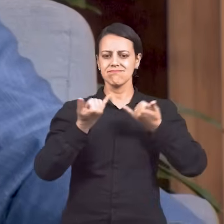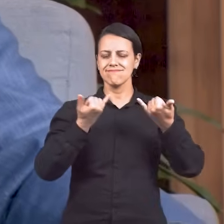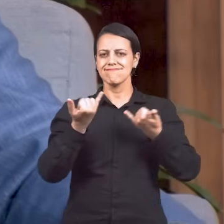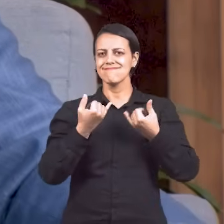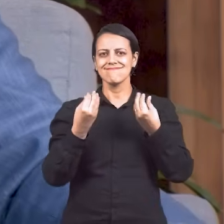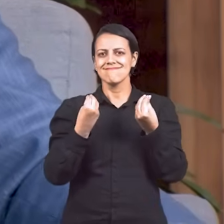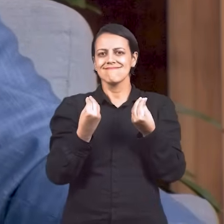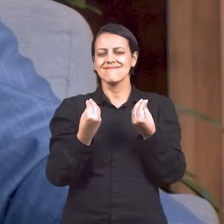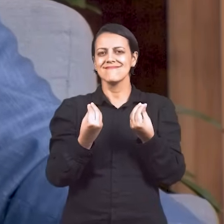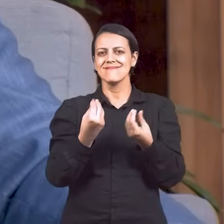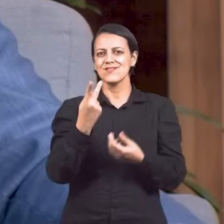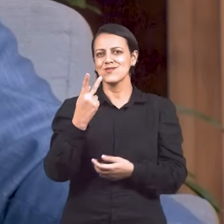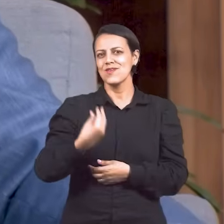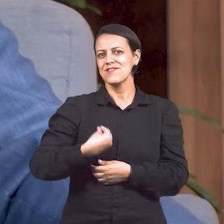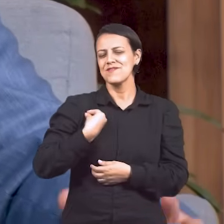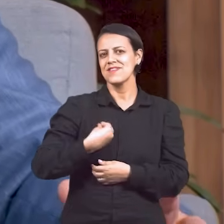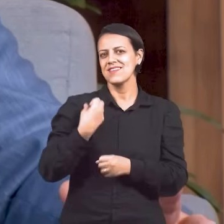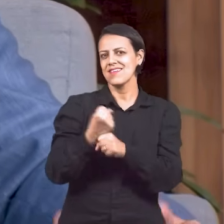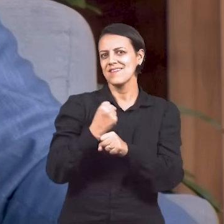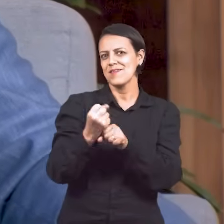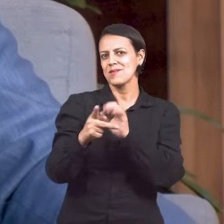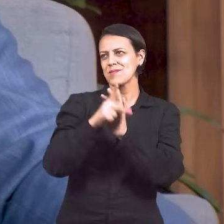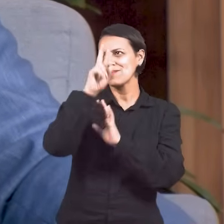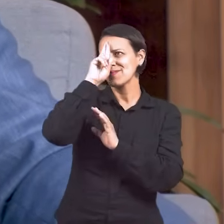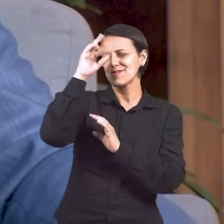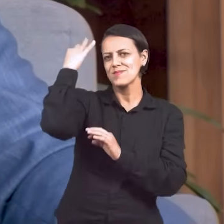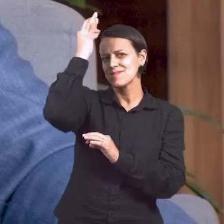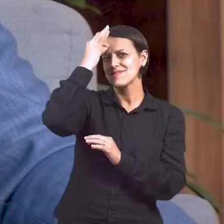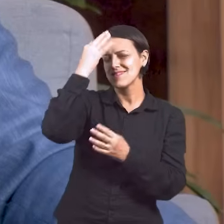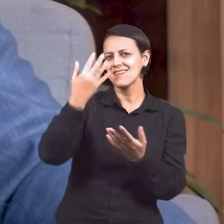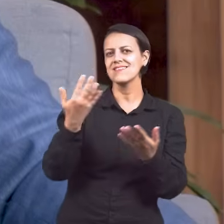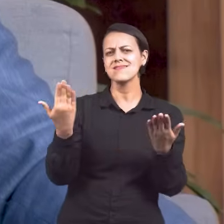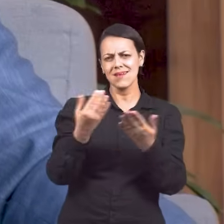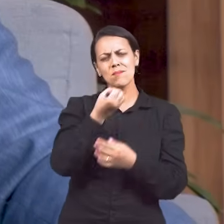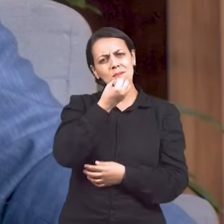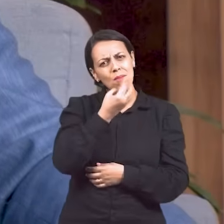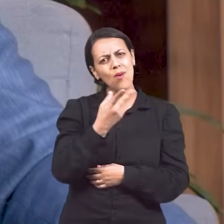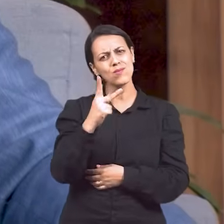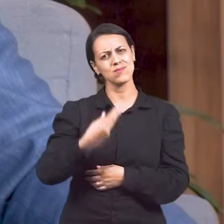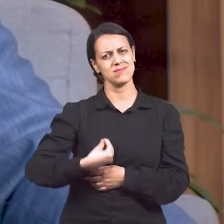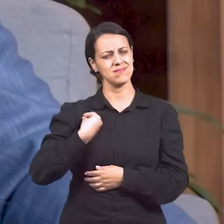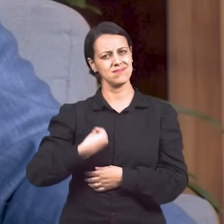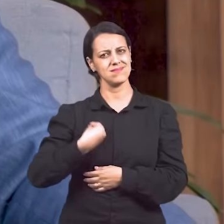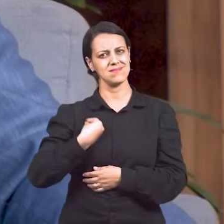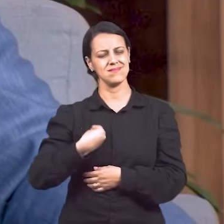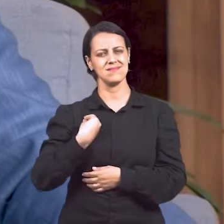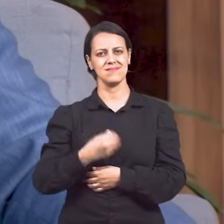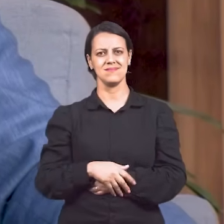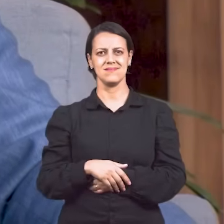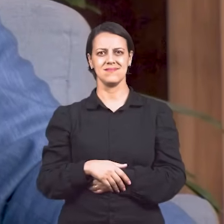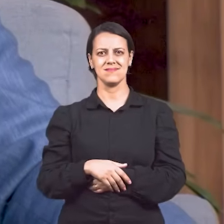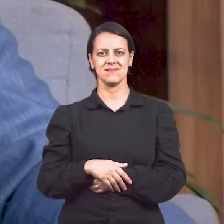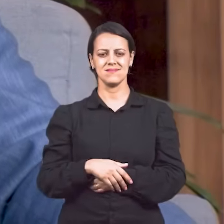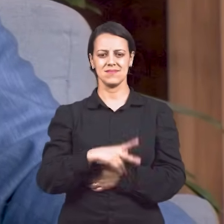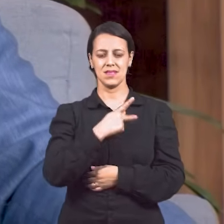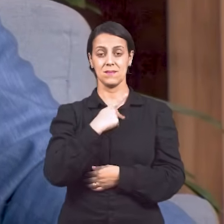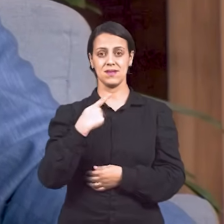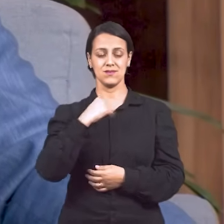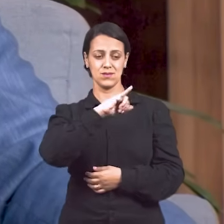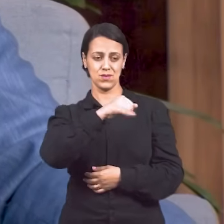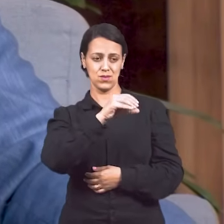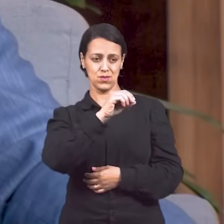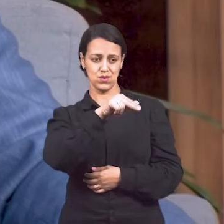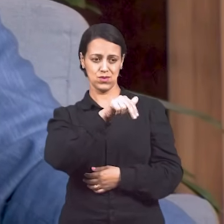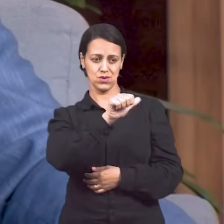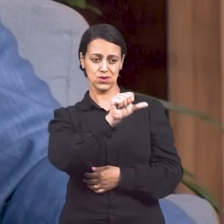na obra do Espírito Santo. É sempre bom ter a sua participação no nosso programa. Pastor Jonas